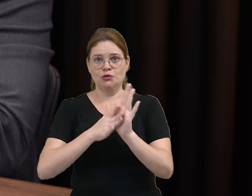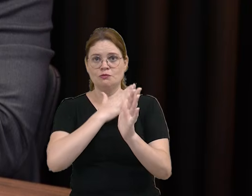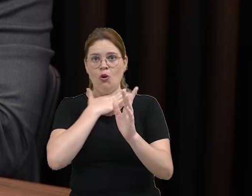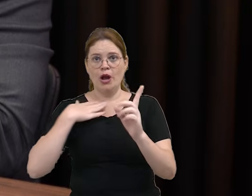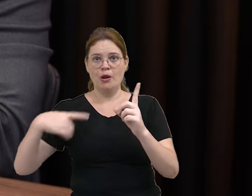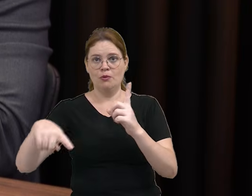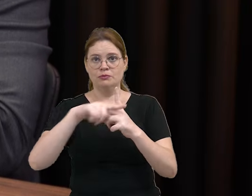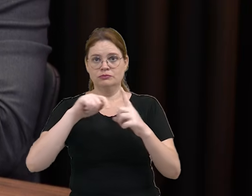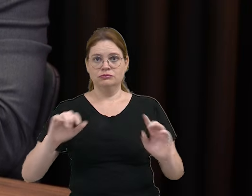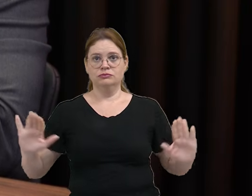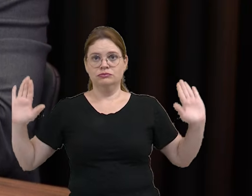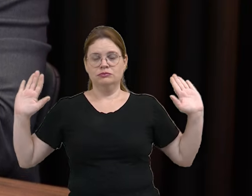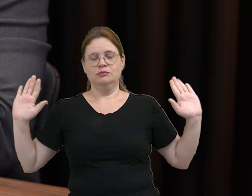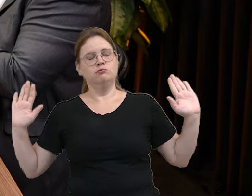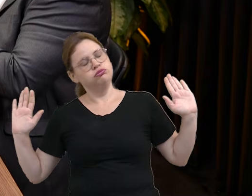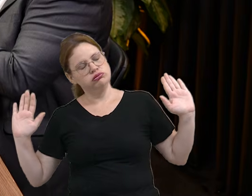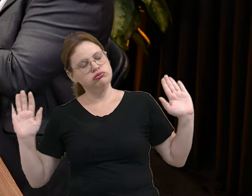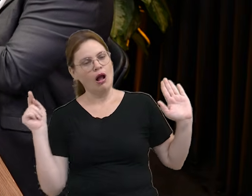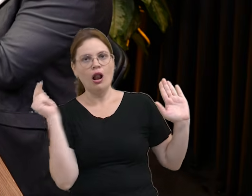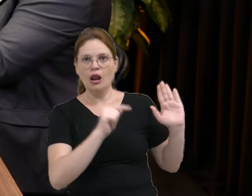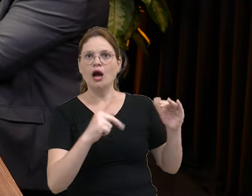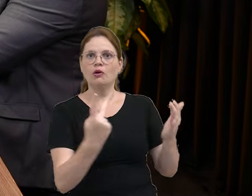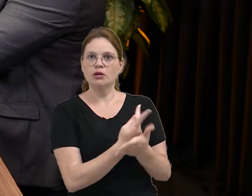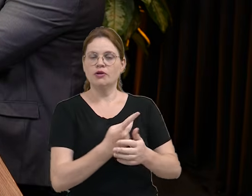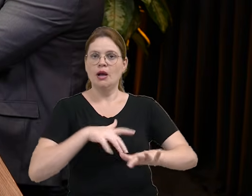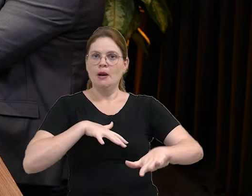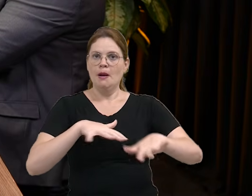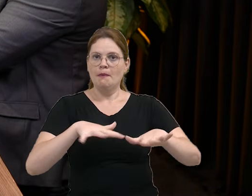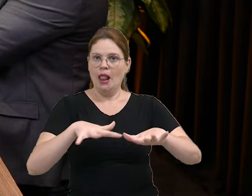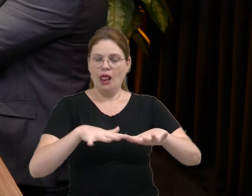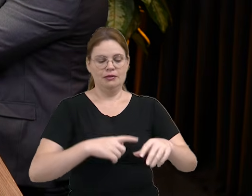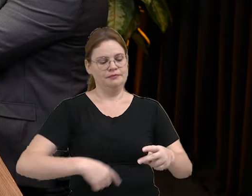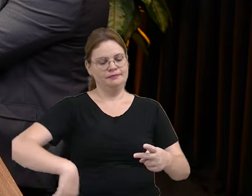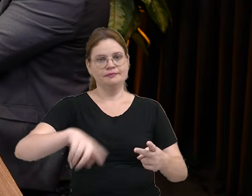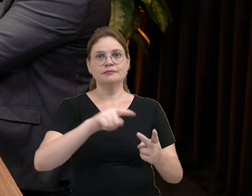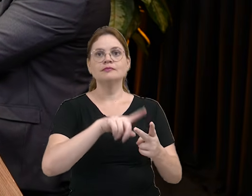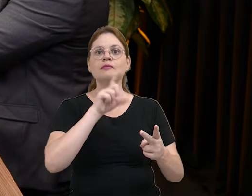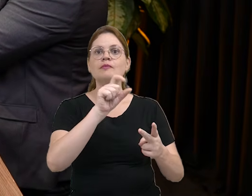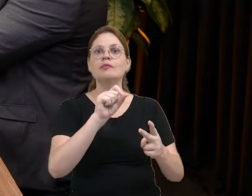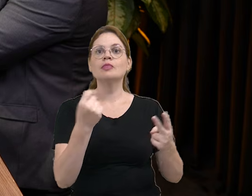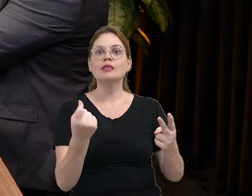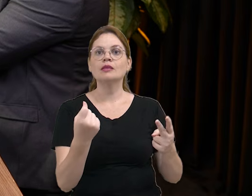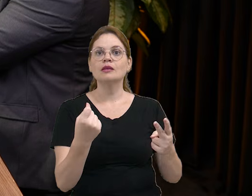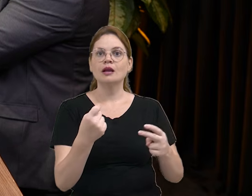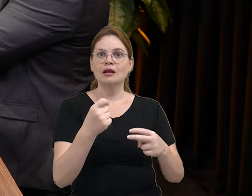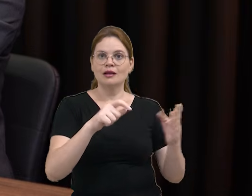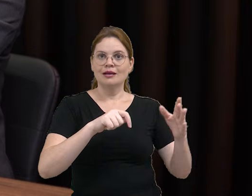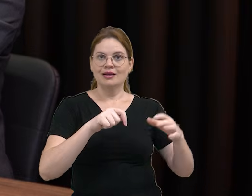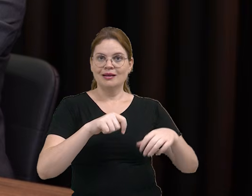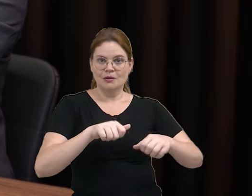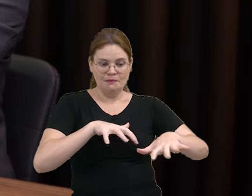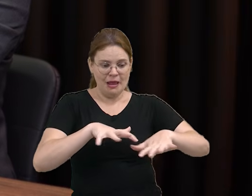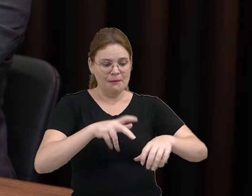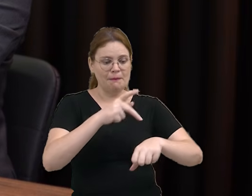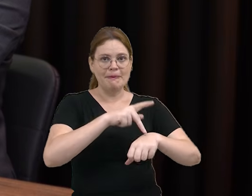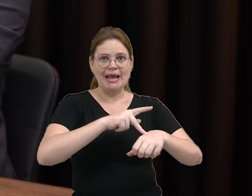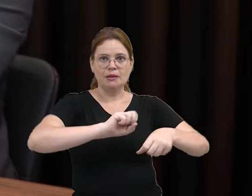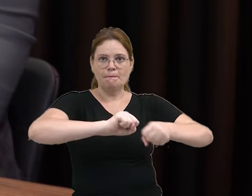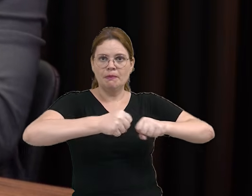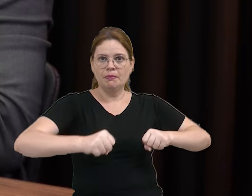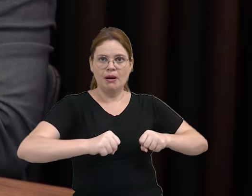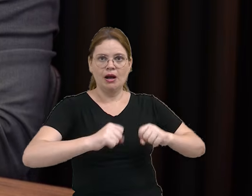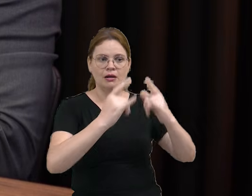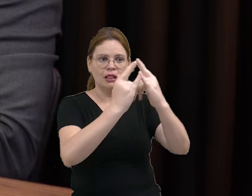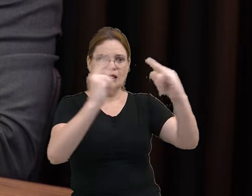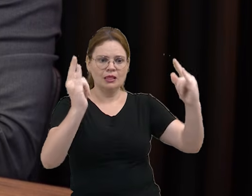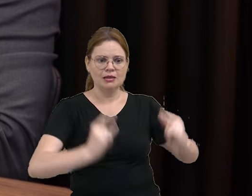templo se rasgou de alto e uma das cores do véu do templo era o carmesim, era o vermelho. Ou seja,